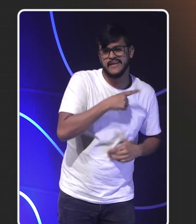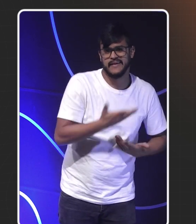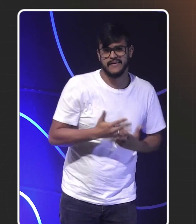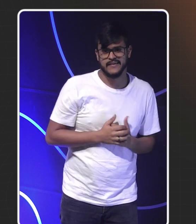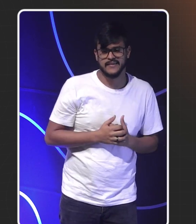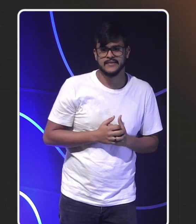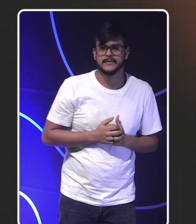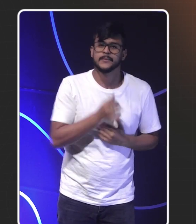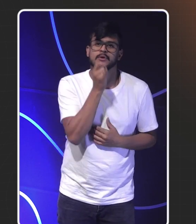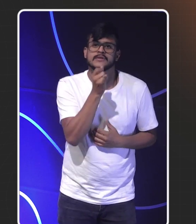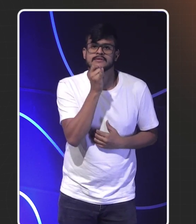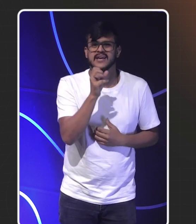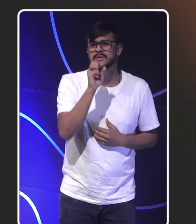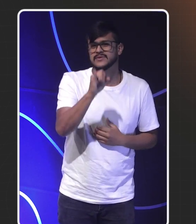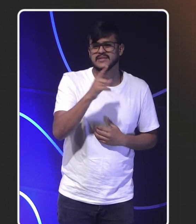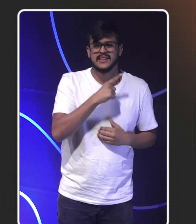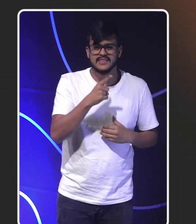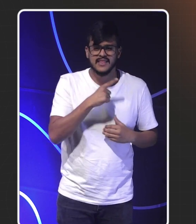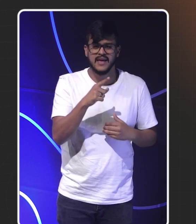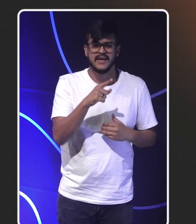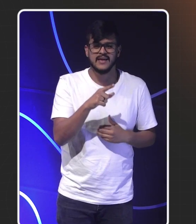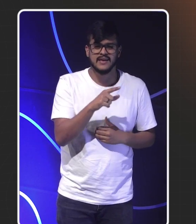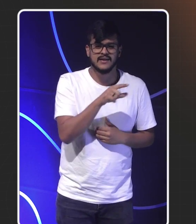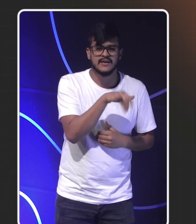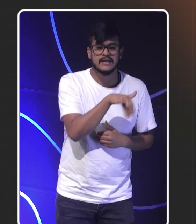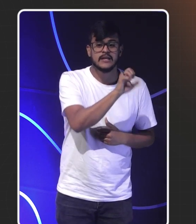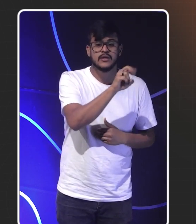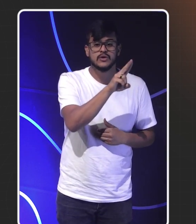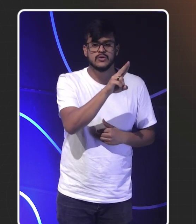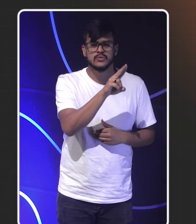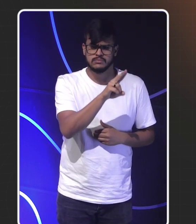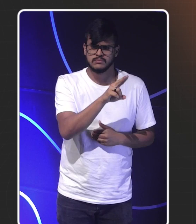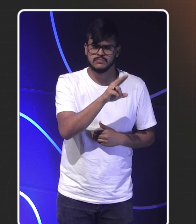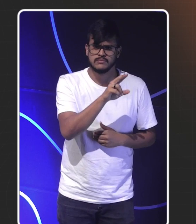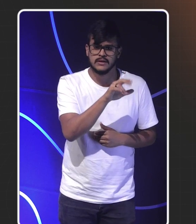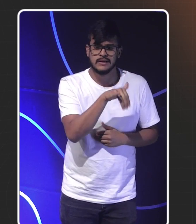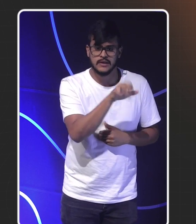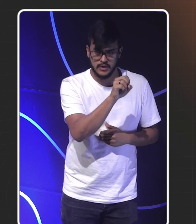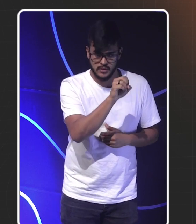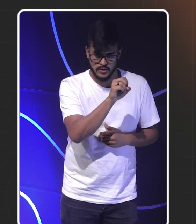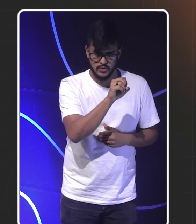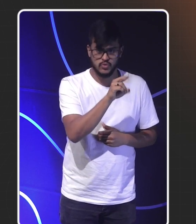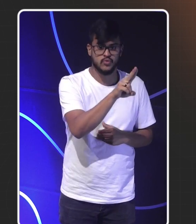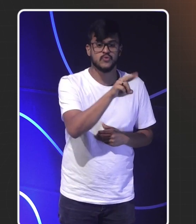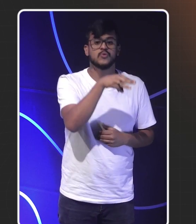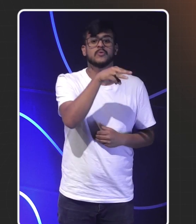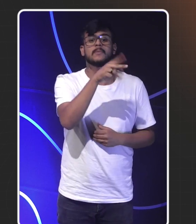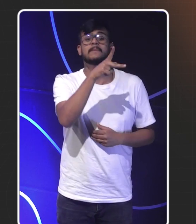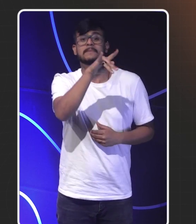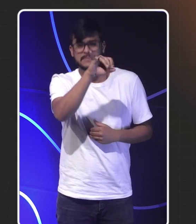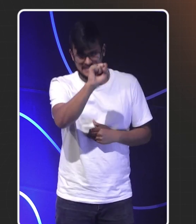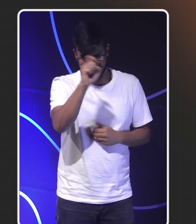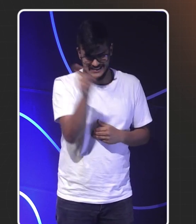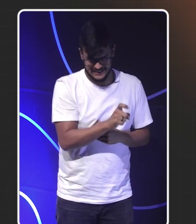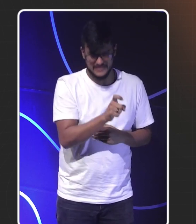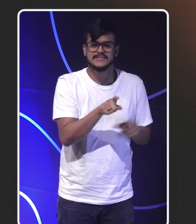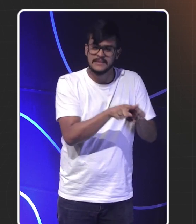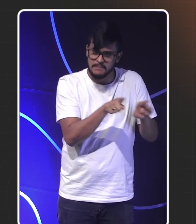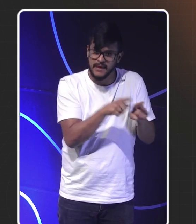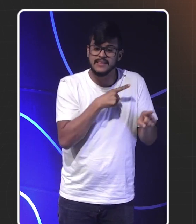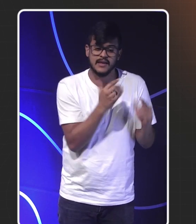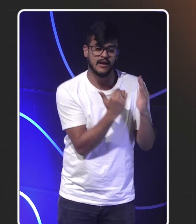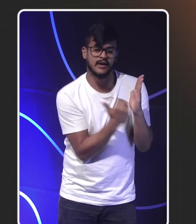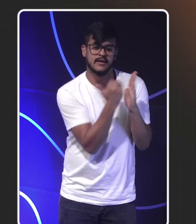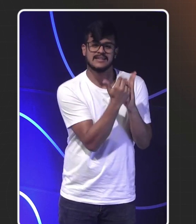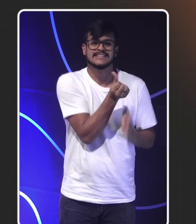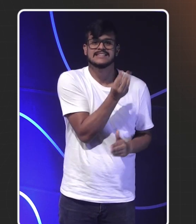pela UPix, por exemplo, com todos os nichos de criadores. Eu estou falando da pesquisa específica que a gente fez com criadores com deficiência. Esse número sobe para 56% de